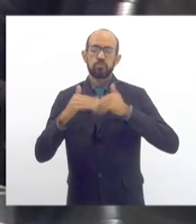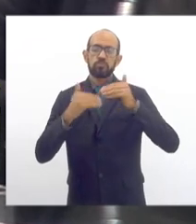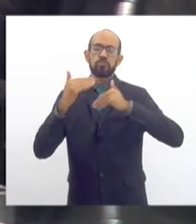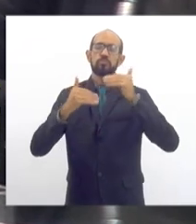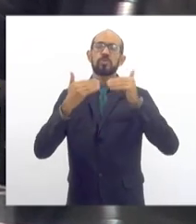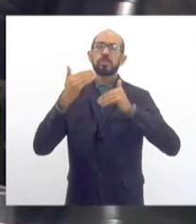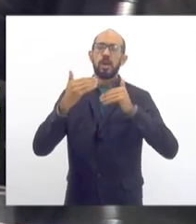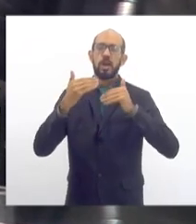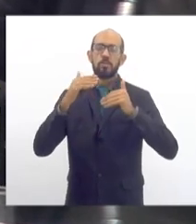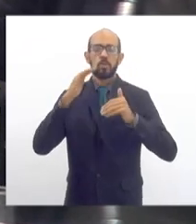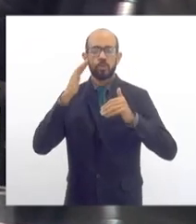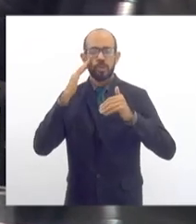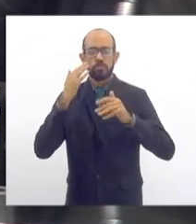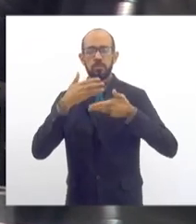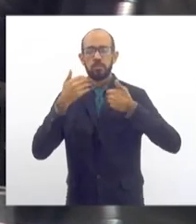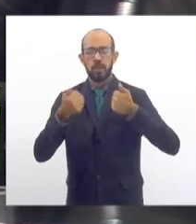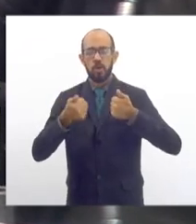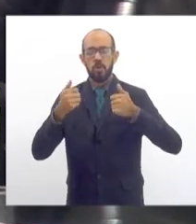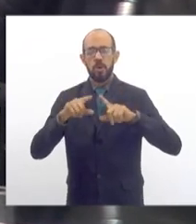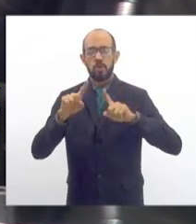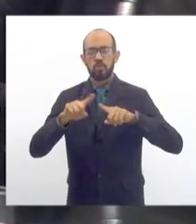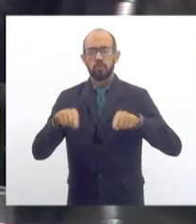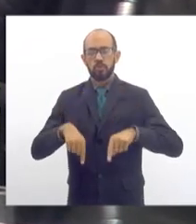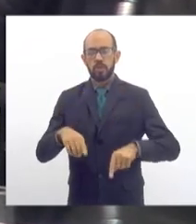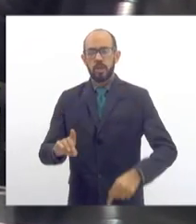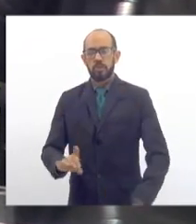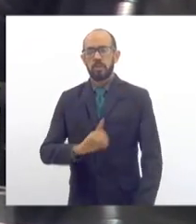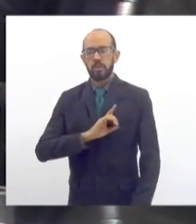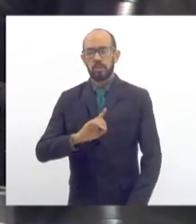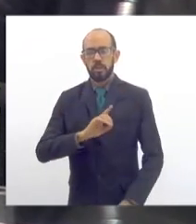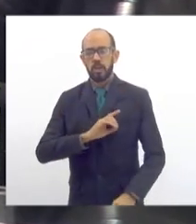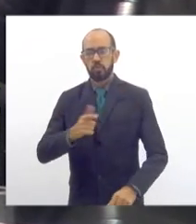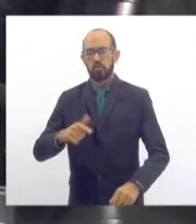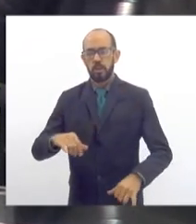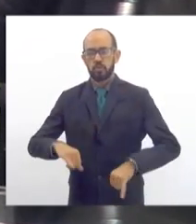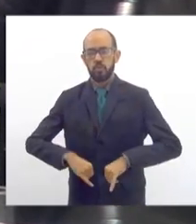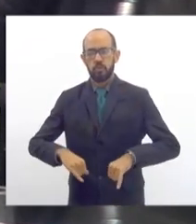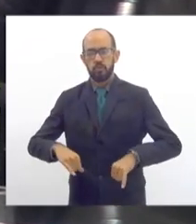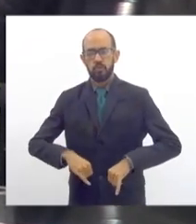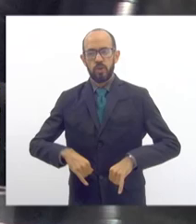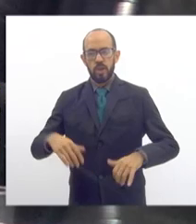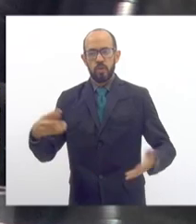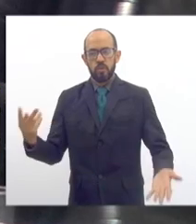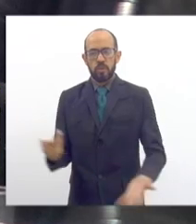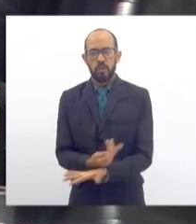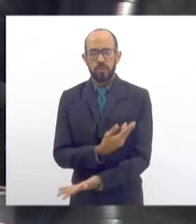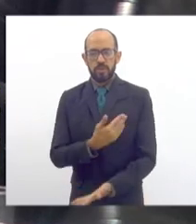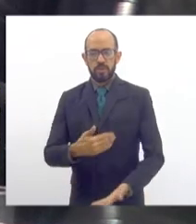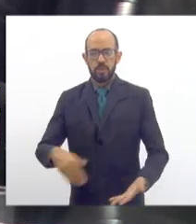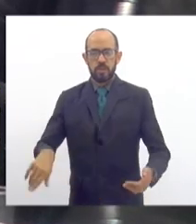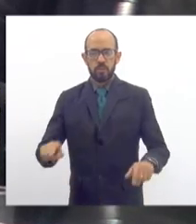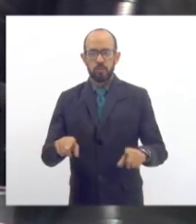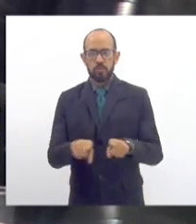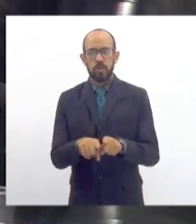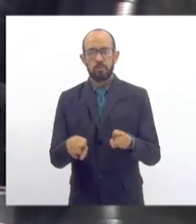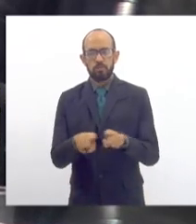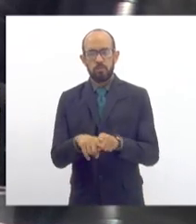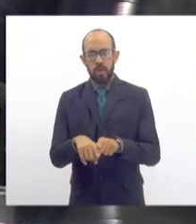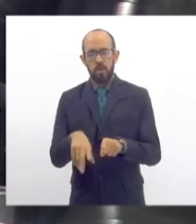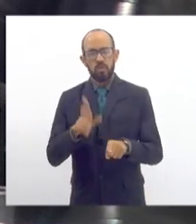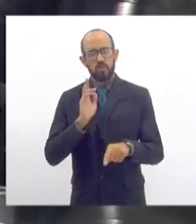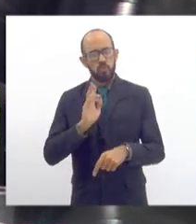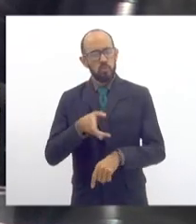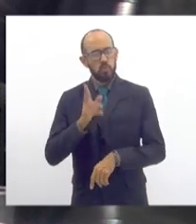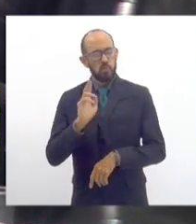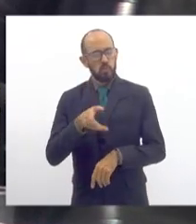maior para que os servidores do DETRAN não sofram mais com esse tipo de condição insalubre e não sofram mais com o permanente processo